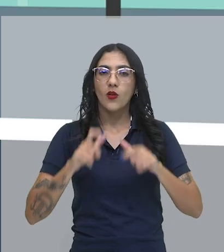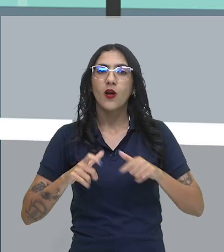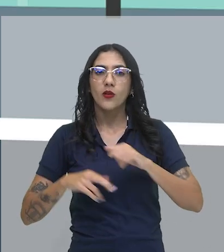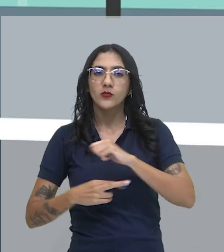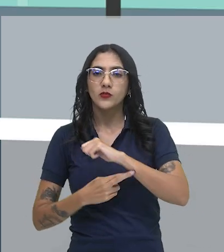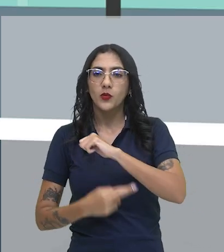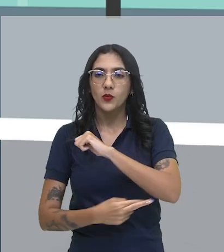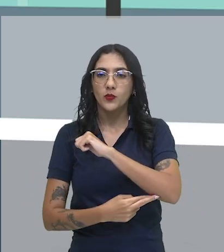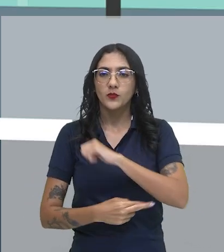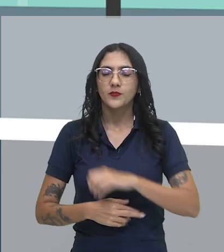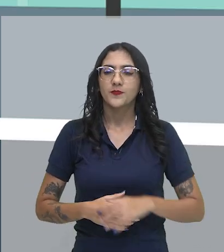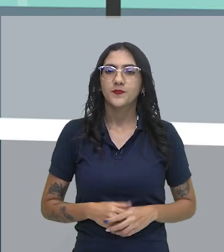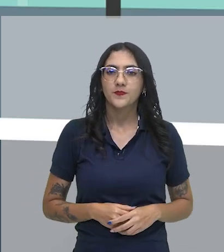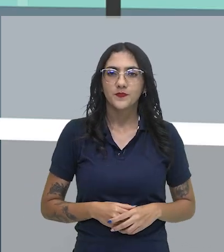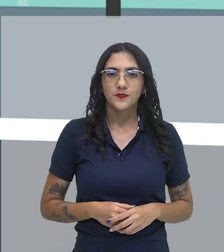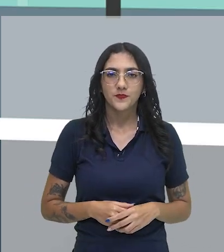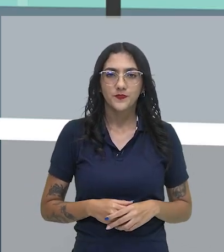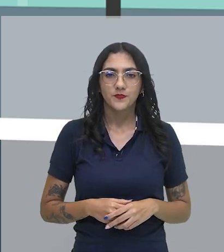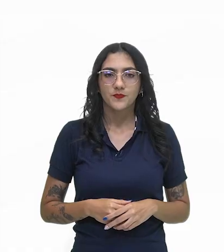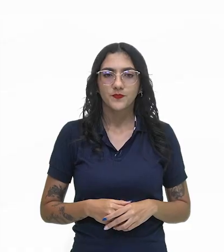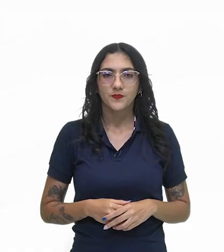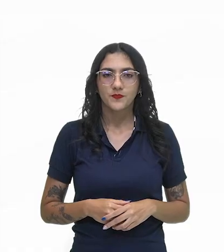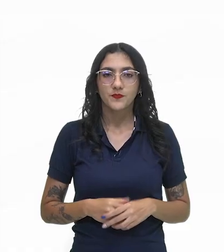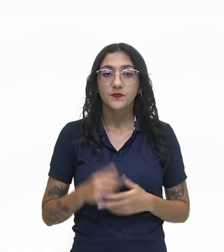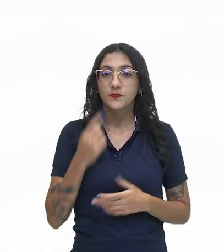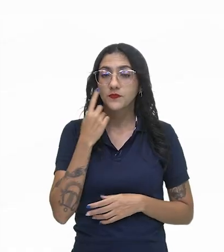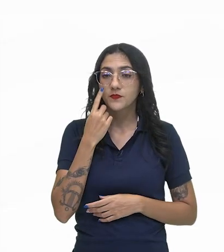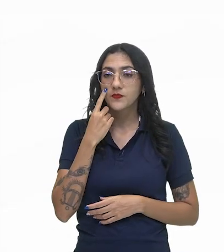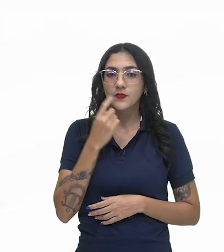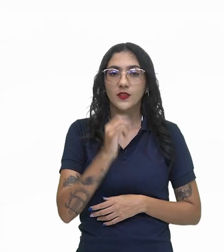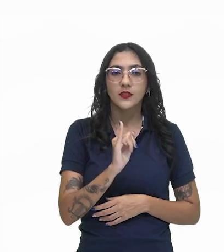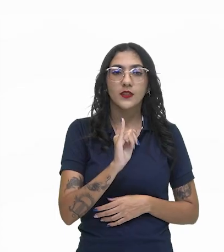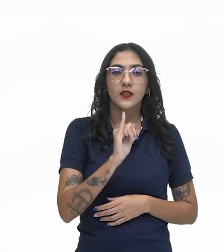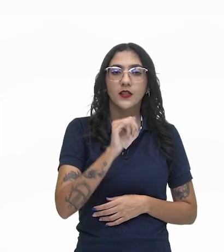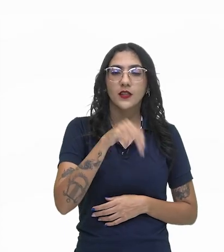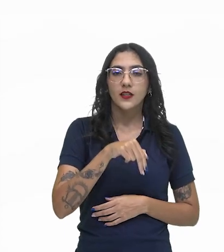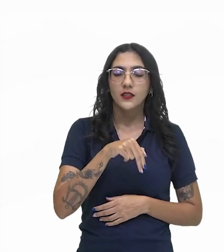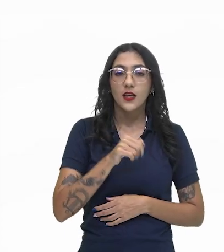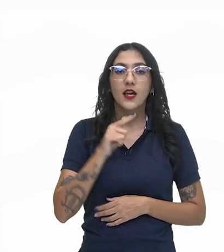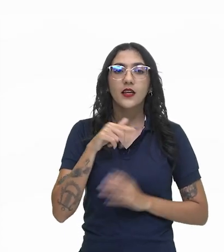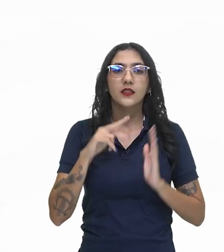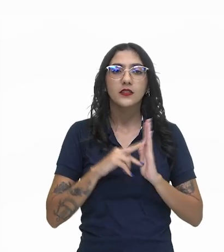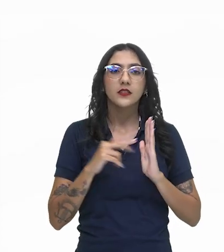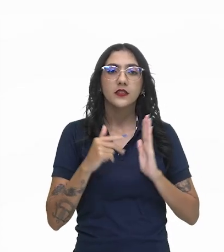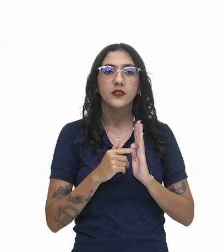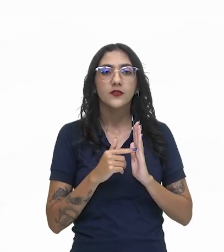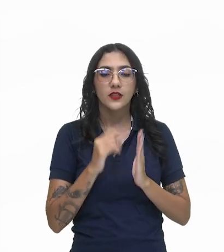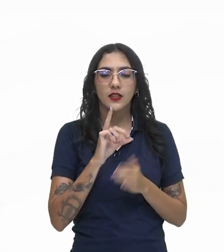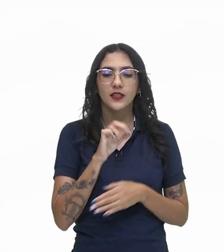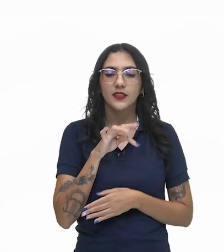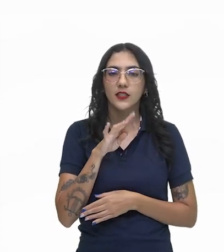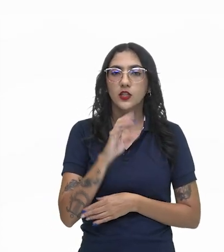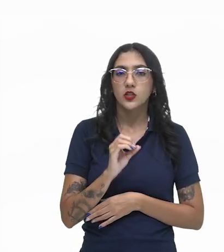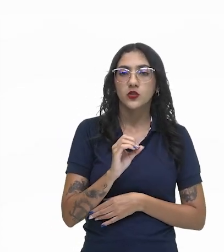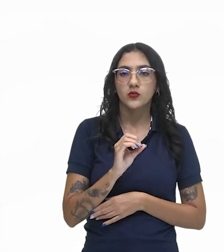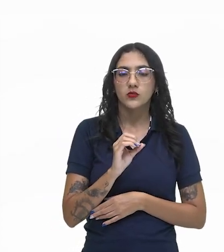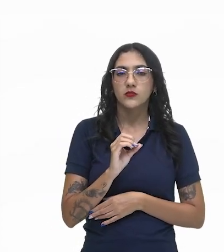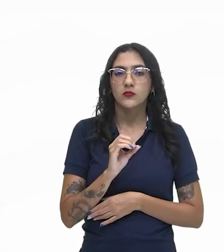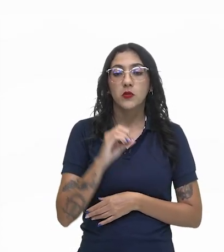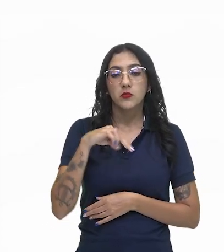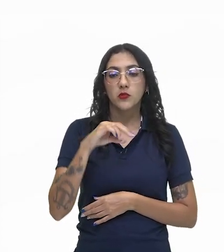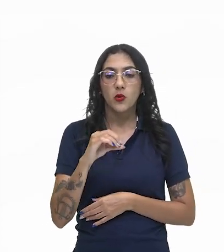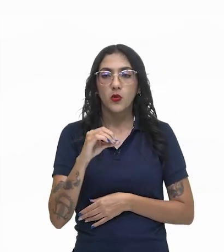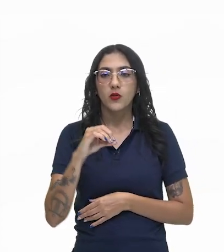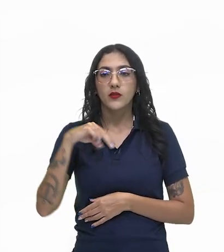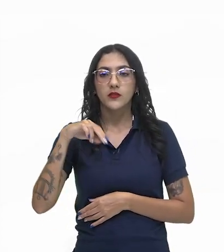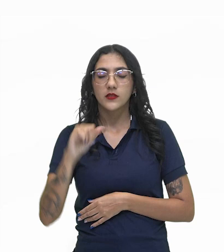vocês. Vamos falar sobre a preposition in? A preposition in significa dentro, no e na. Em